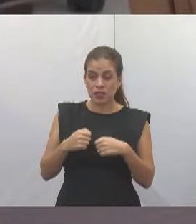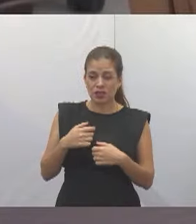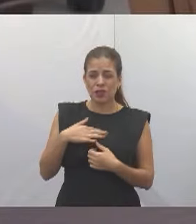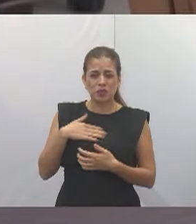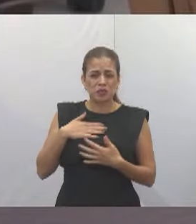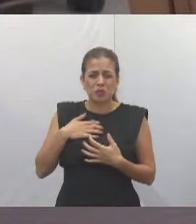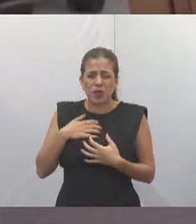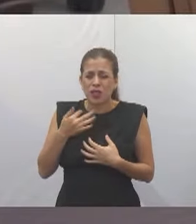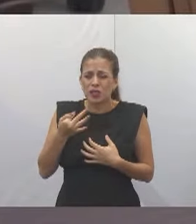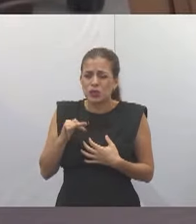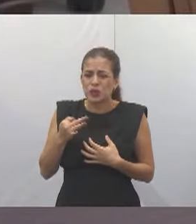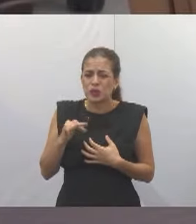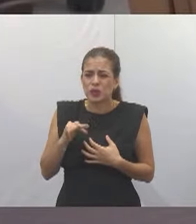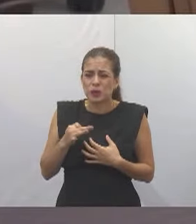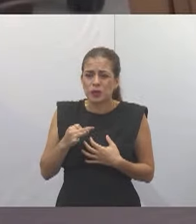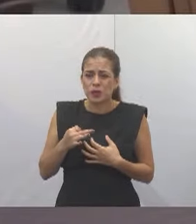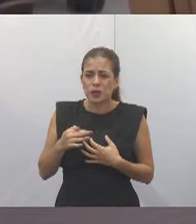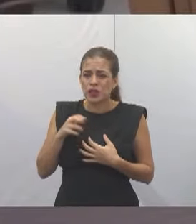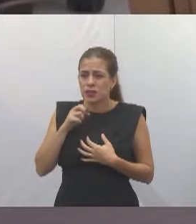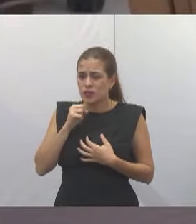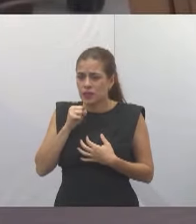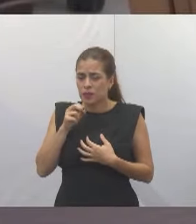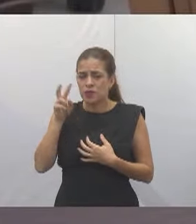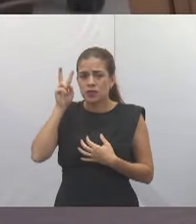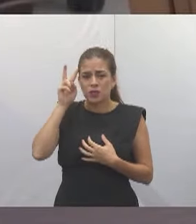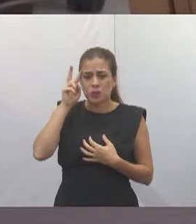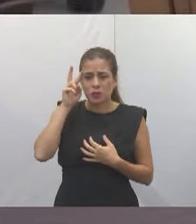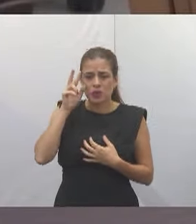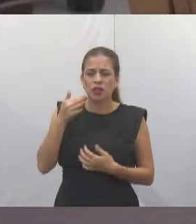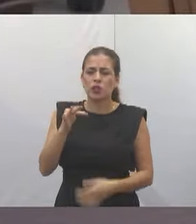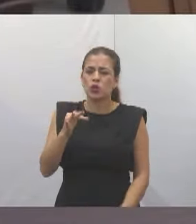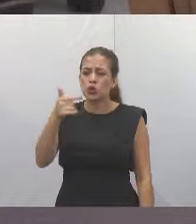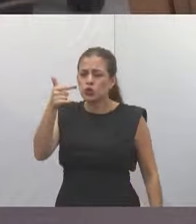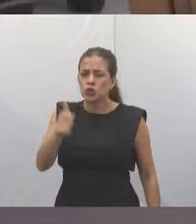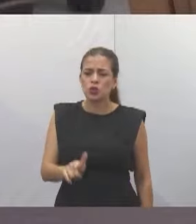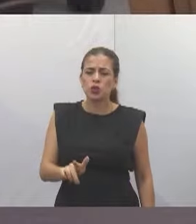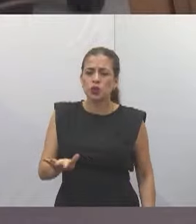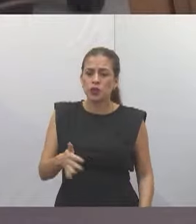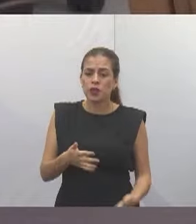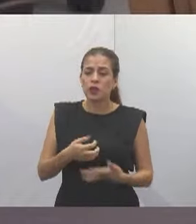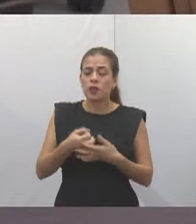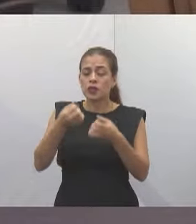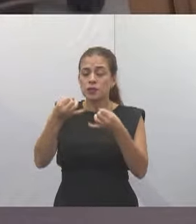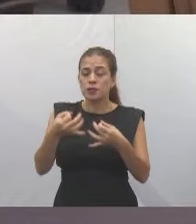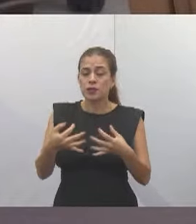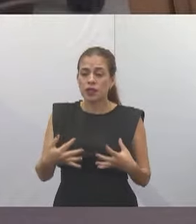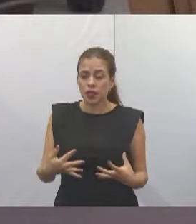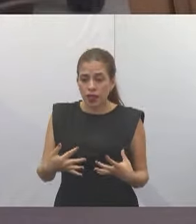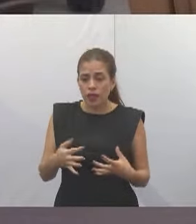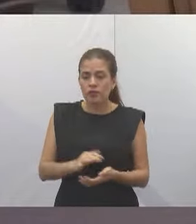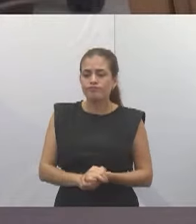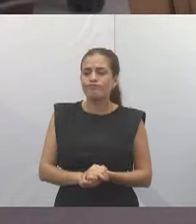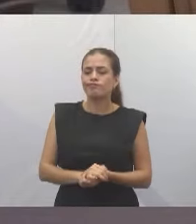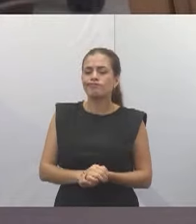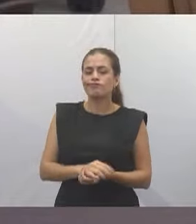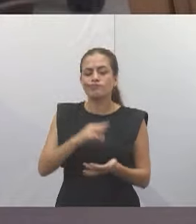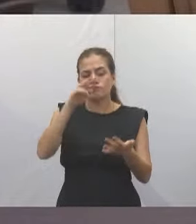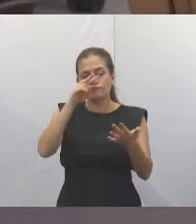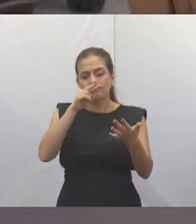dor ainda, porque foi no sábado, e na segunda eu estava com dor novamente. Então, voltei, expliquei minha situação, ela olhou no